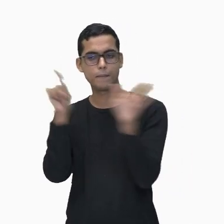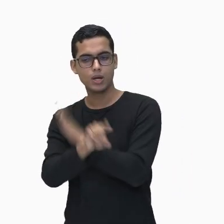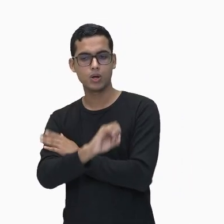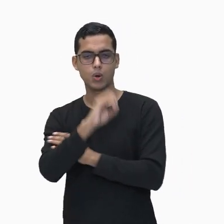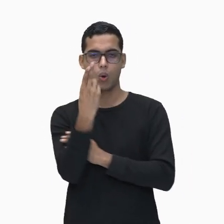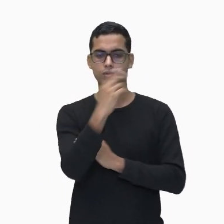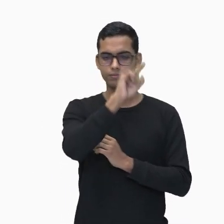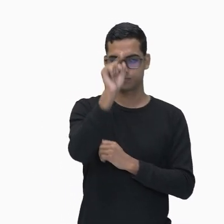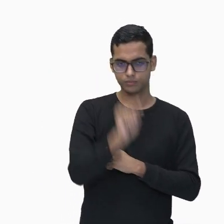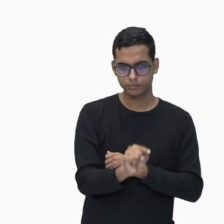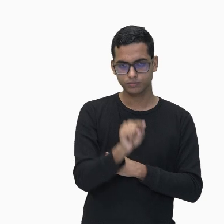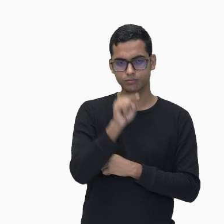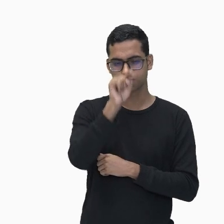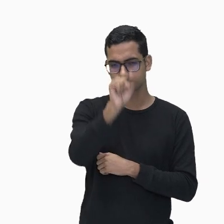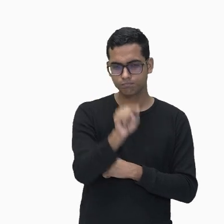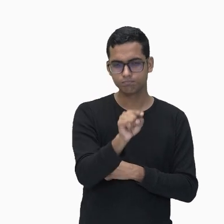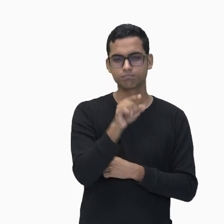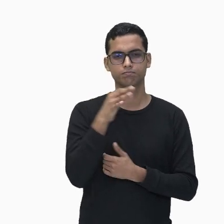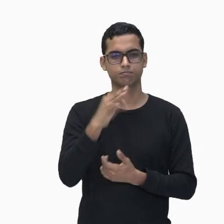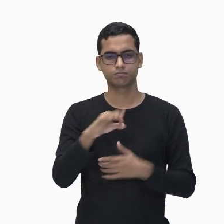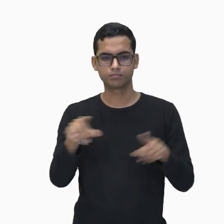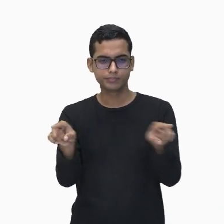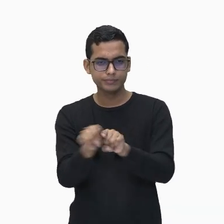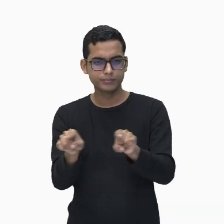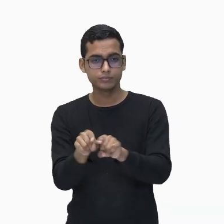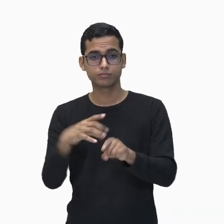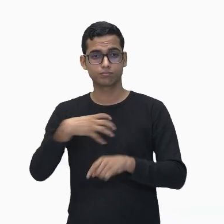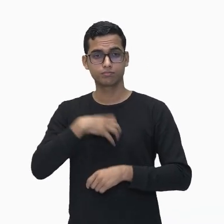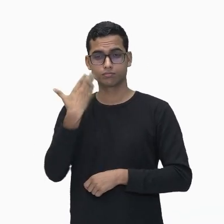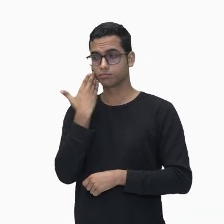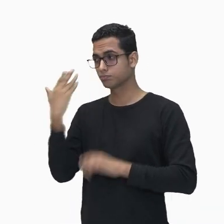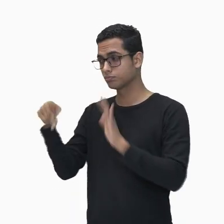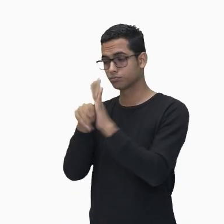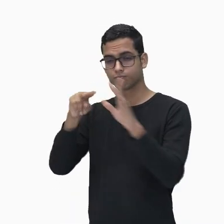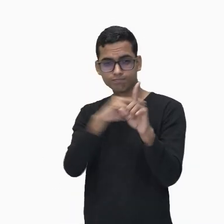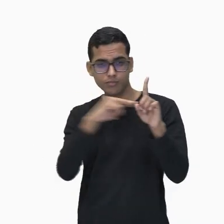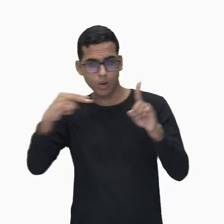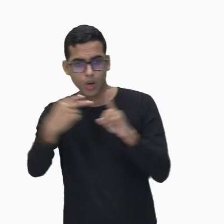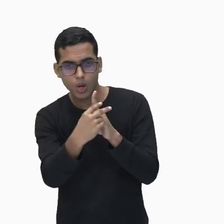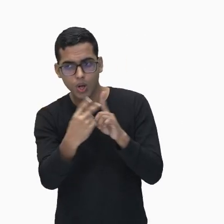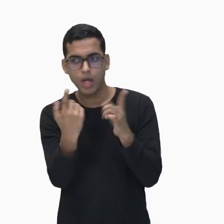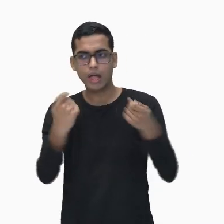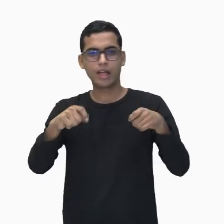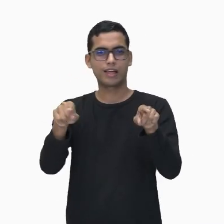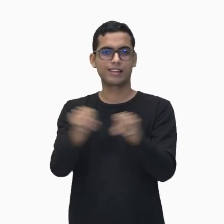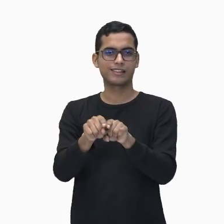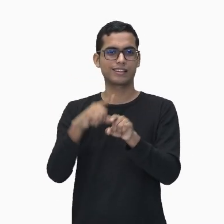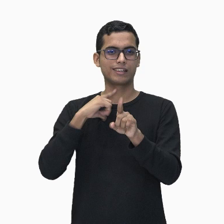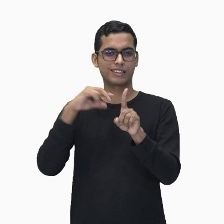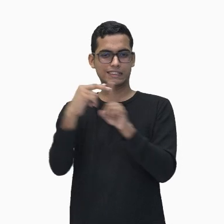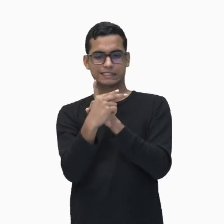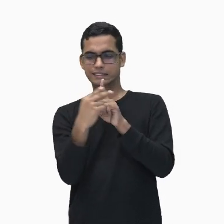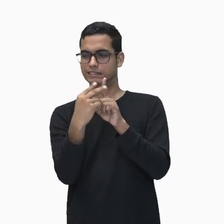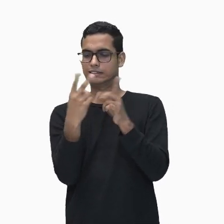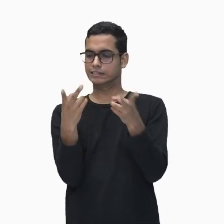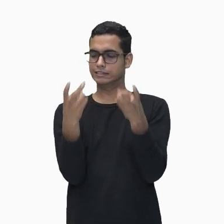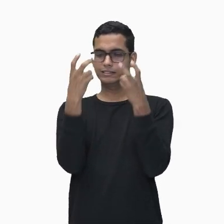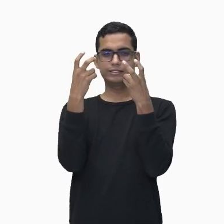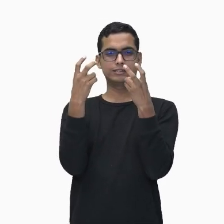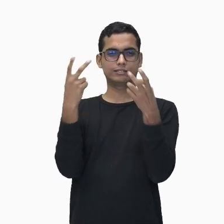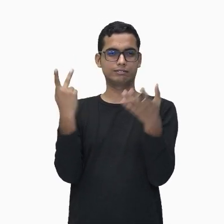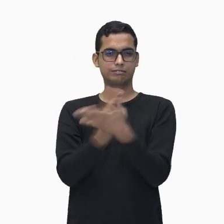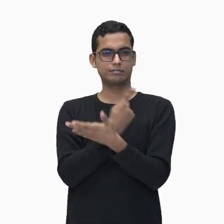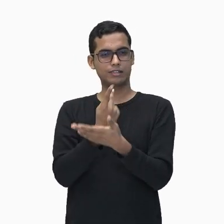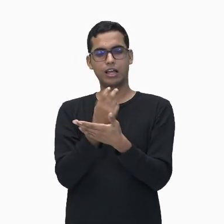de Saramago pode levar a percepções equivocadas e reducionistas, que podem levar